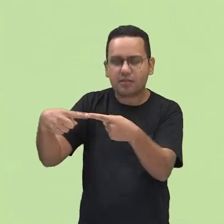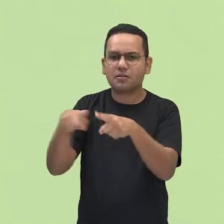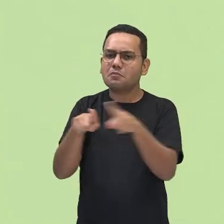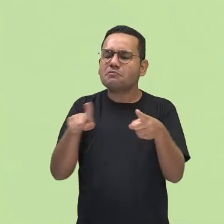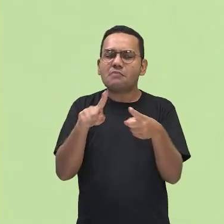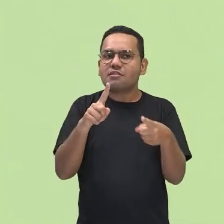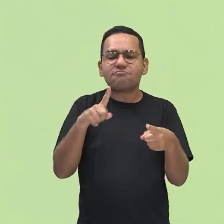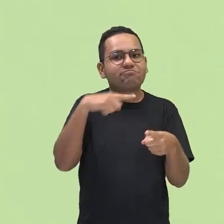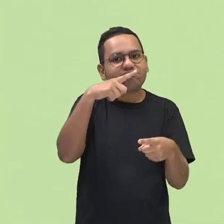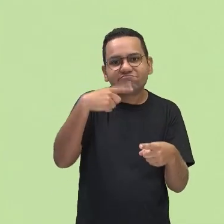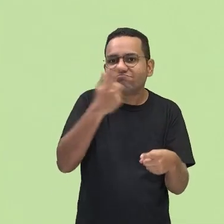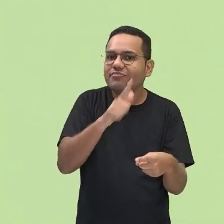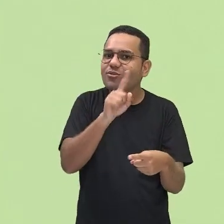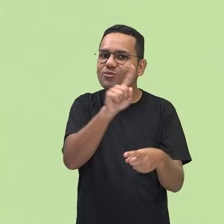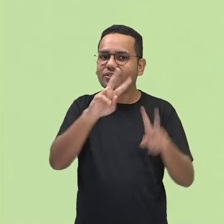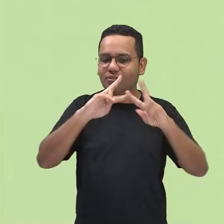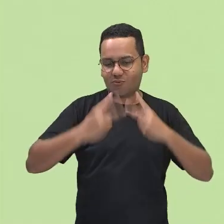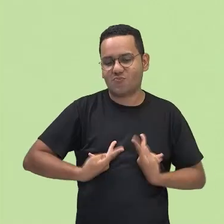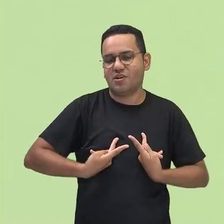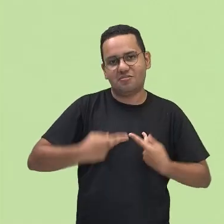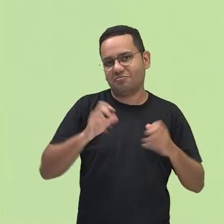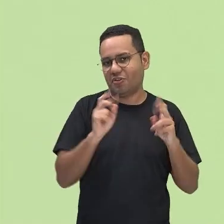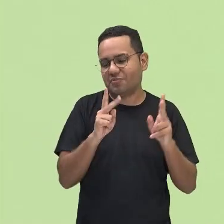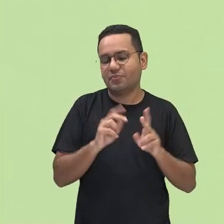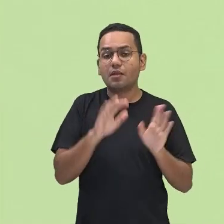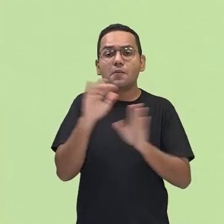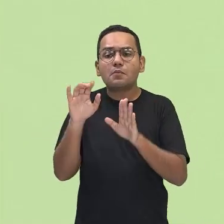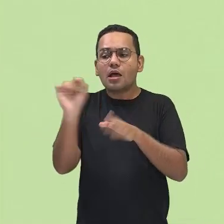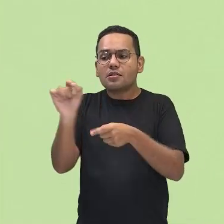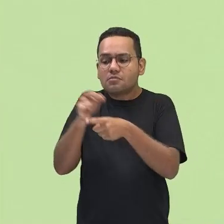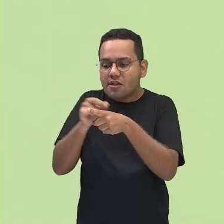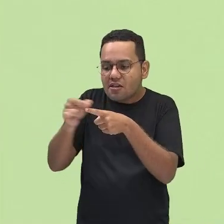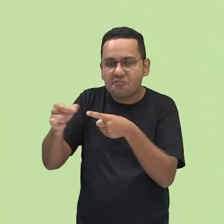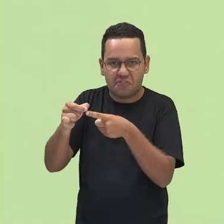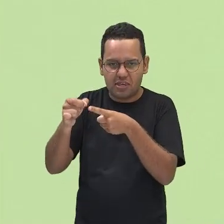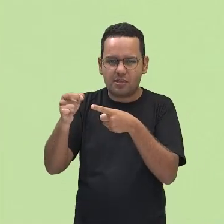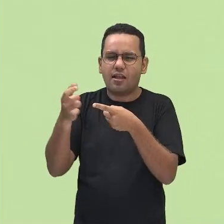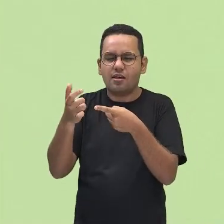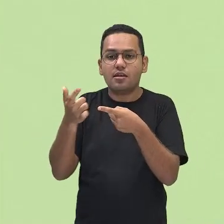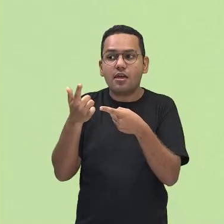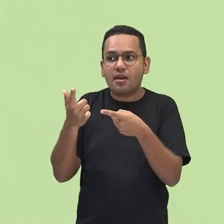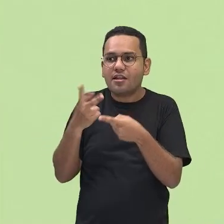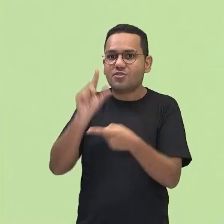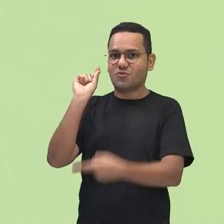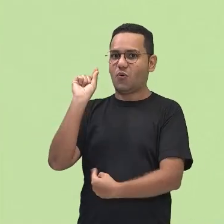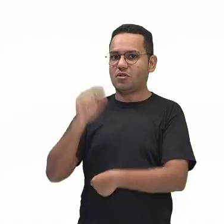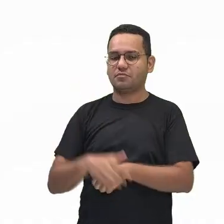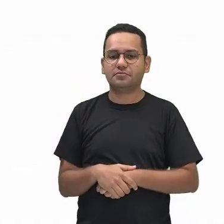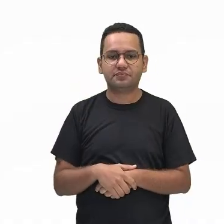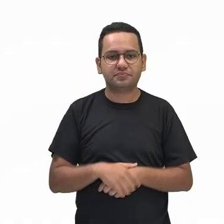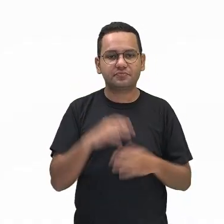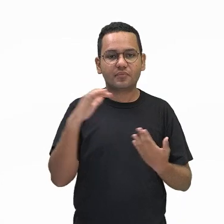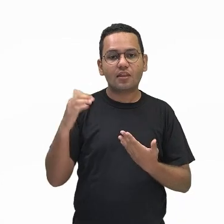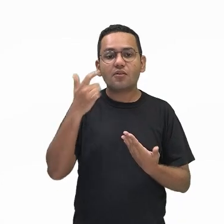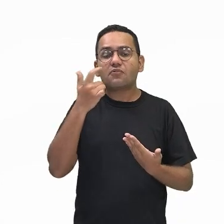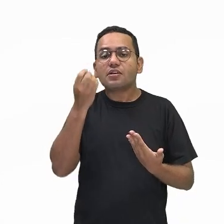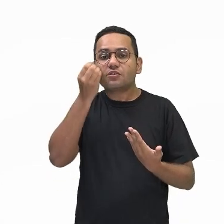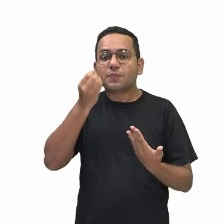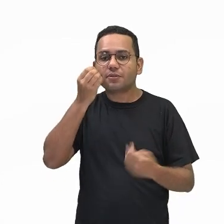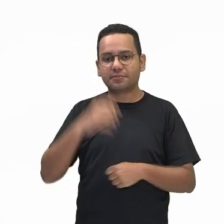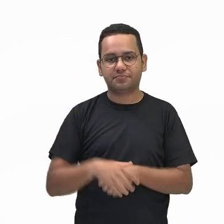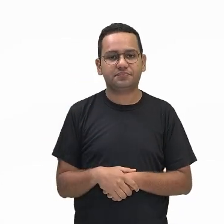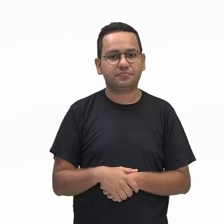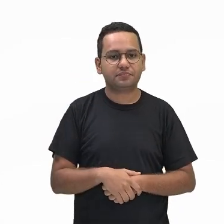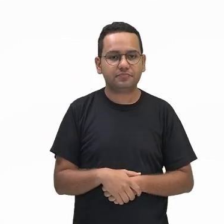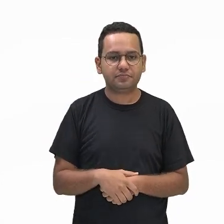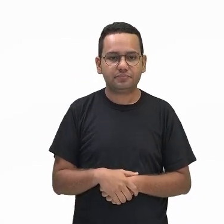né, e escolheu a ervilha, planta que dá as ervilhas. E o que ele fez? Ele fez um experimento. Então vamos observar esse experimento.